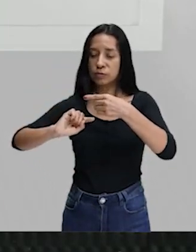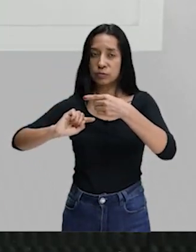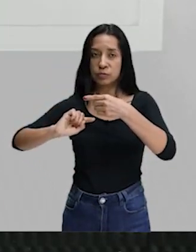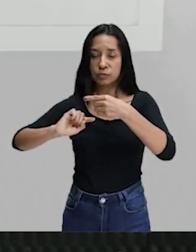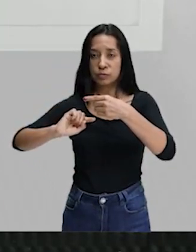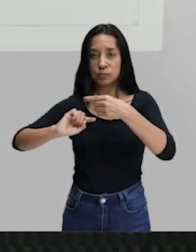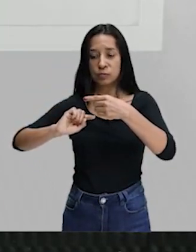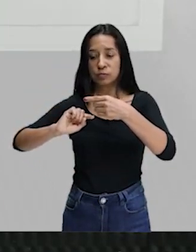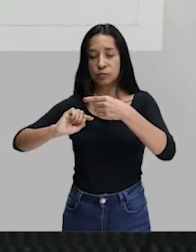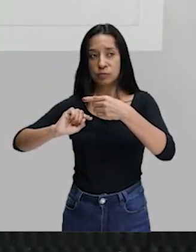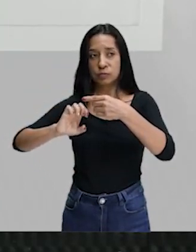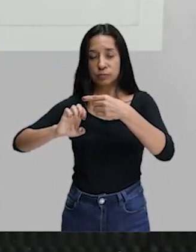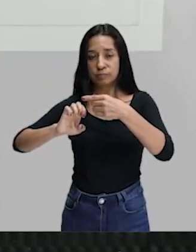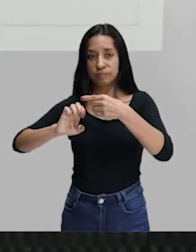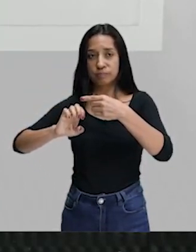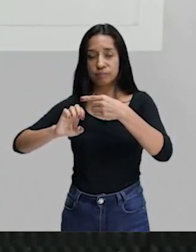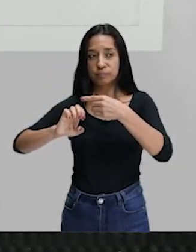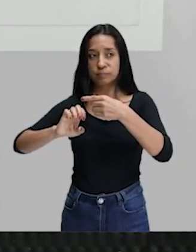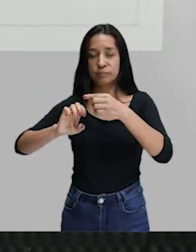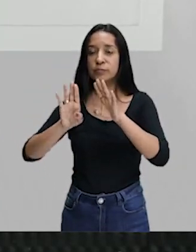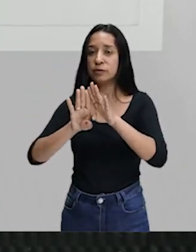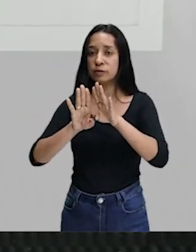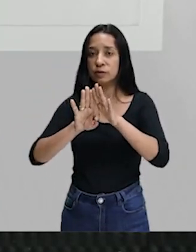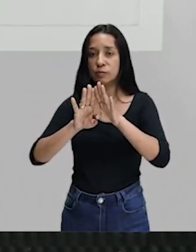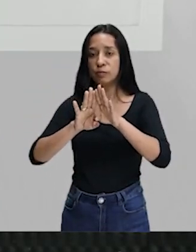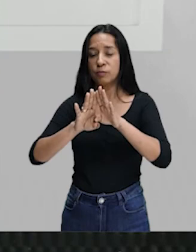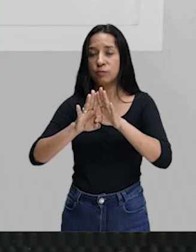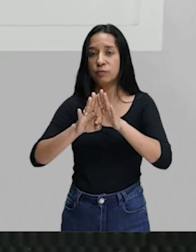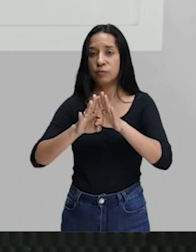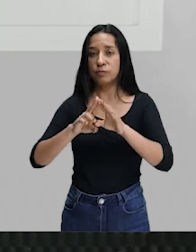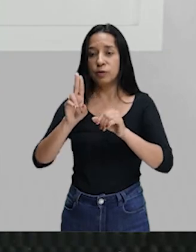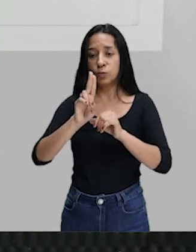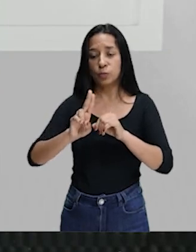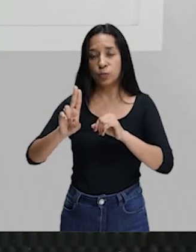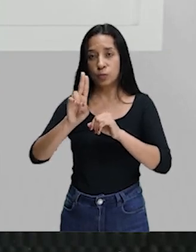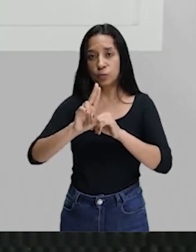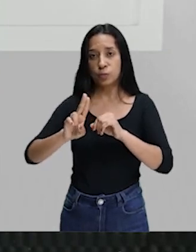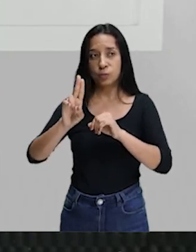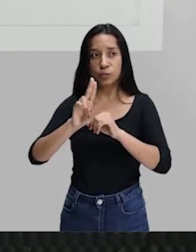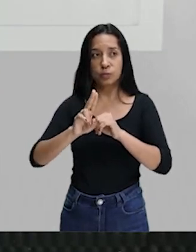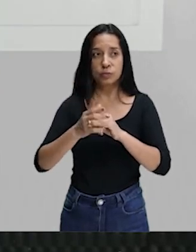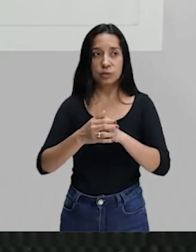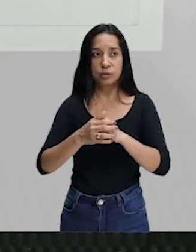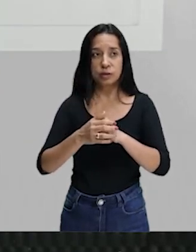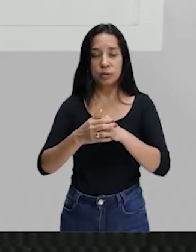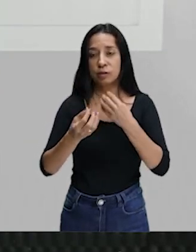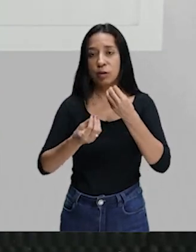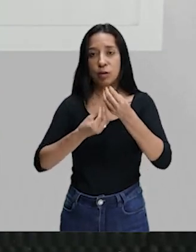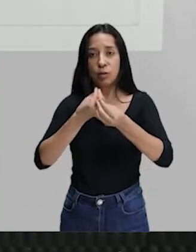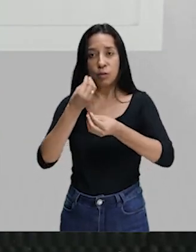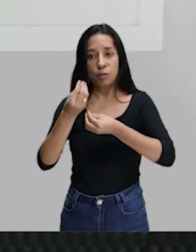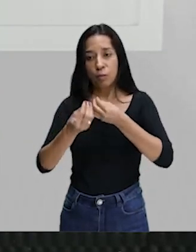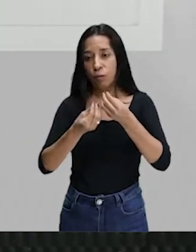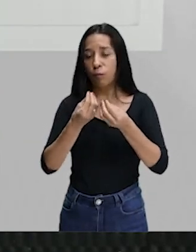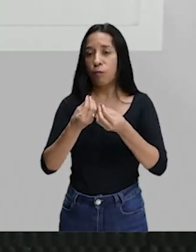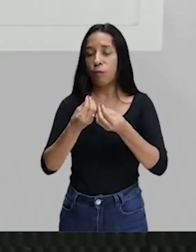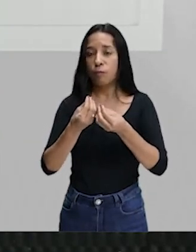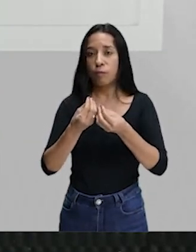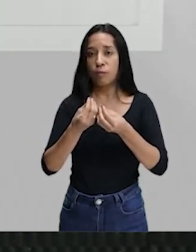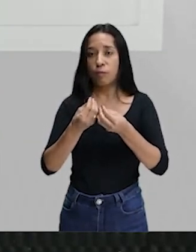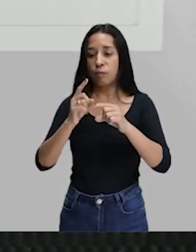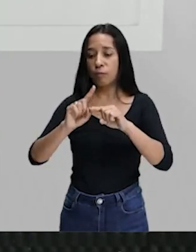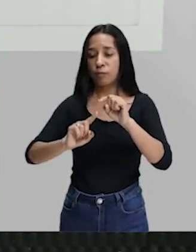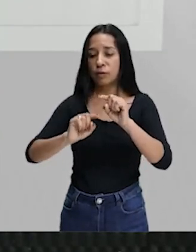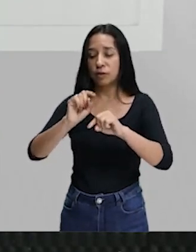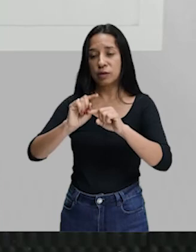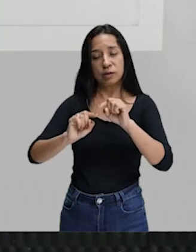para que esteja correto, nós temos que levar em consideração a constante de condutividade térmica, ou seja, o material